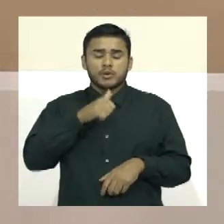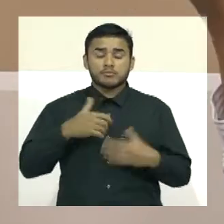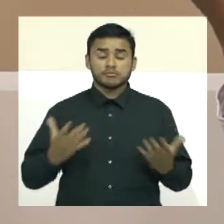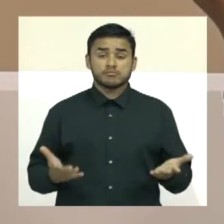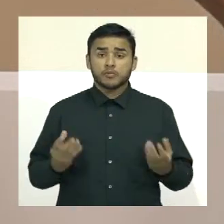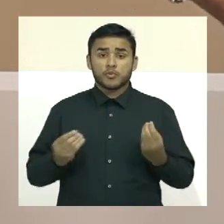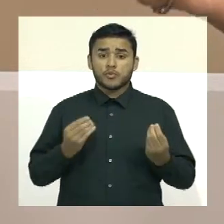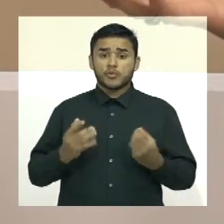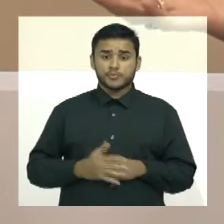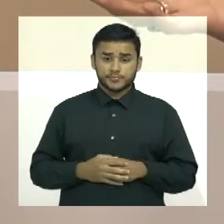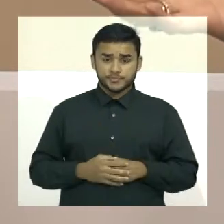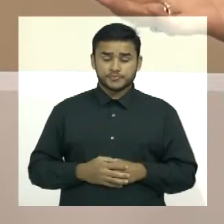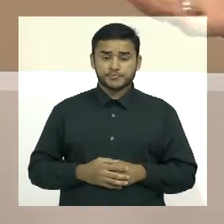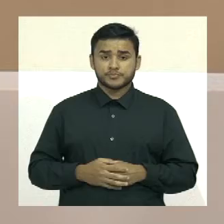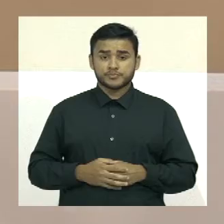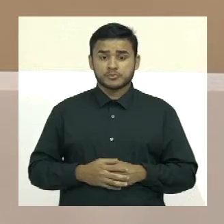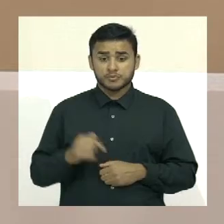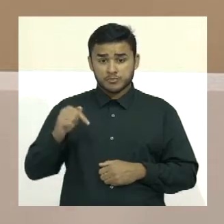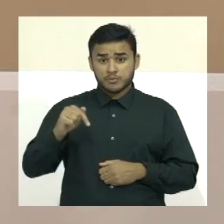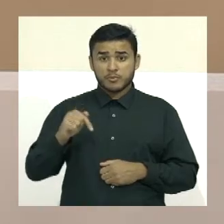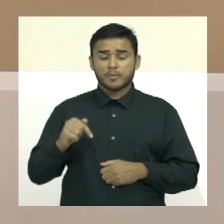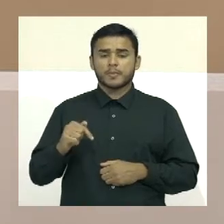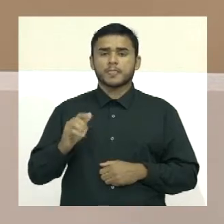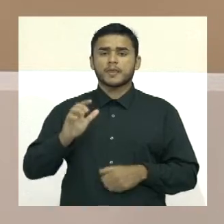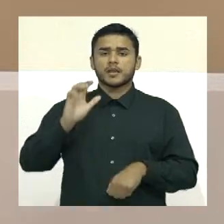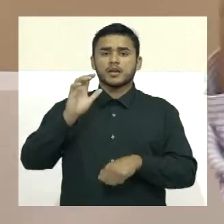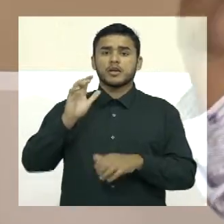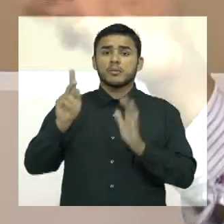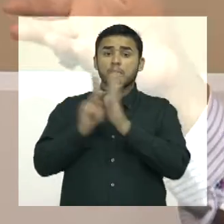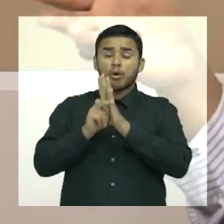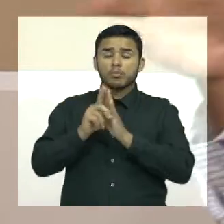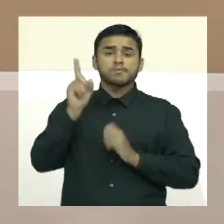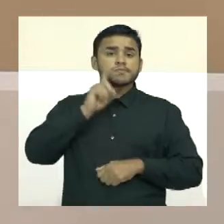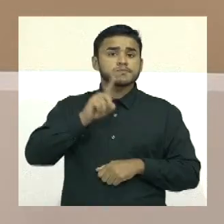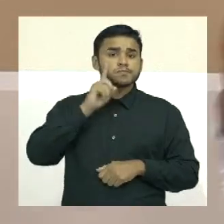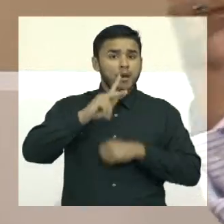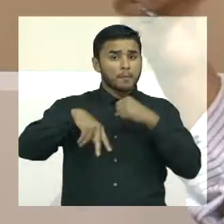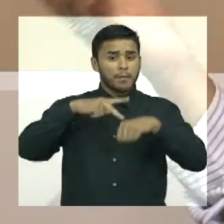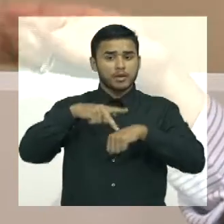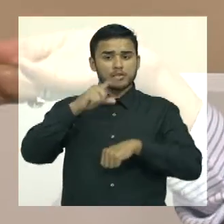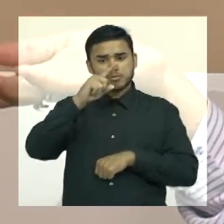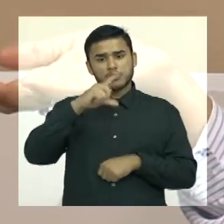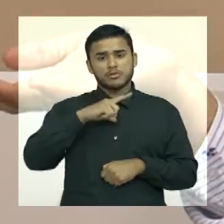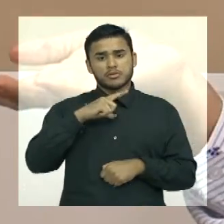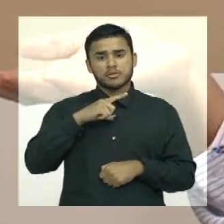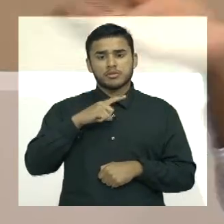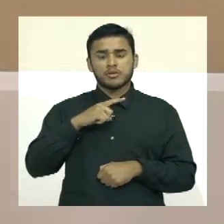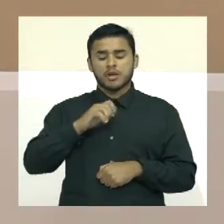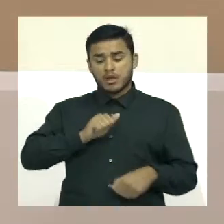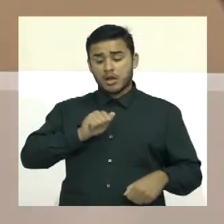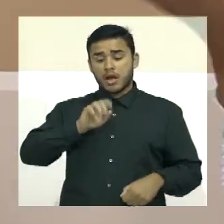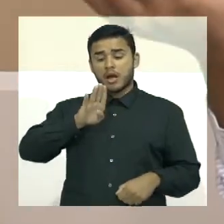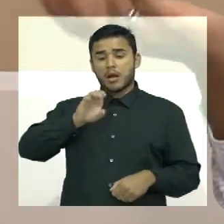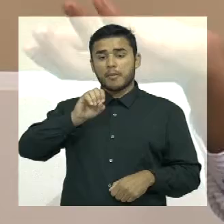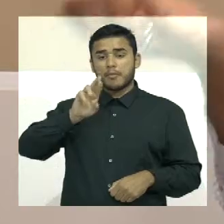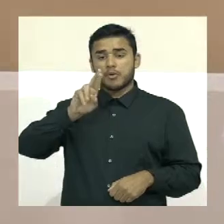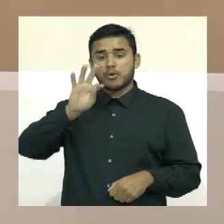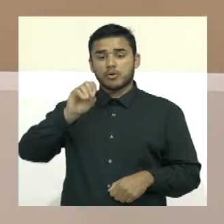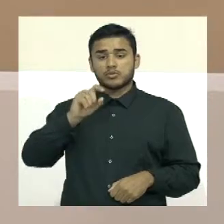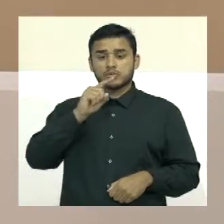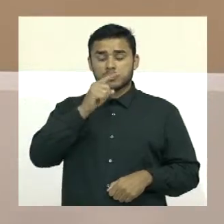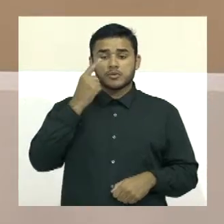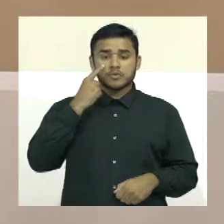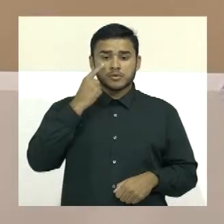aborto. Os Estados Unidos é um bom exemplo disso, que é uma nação que avançou muito na permissão para abortar. Você viu aí, por